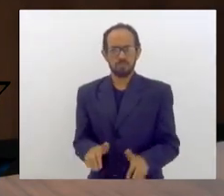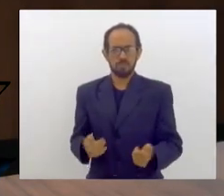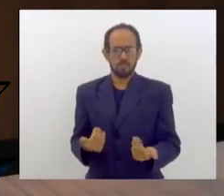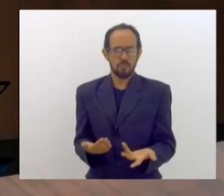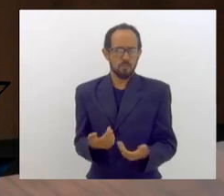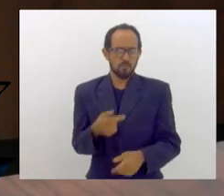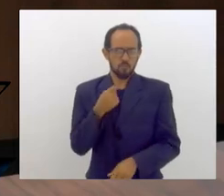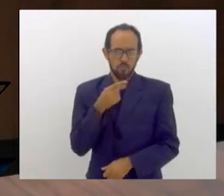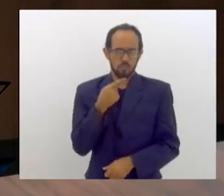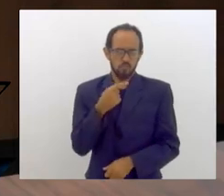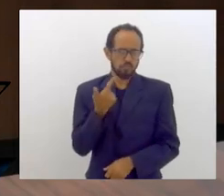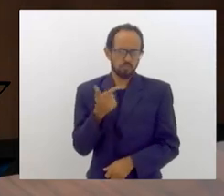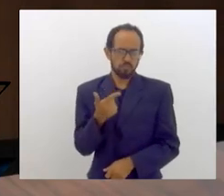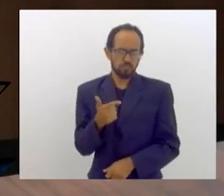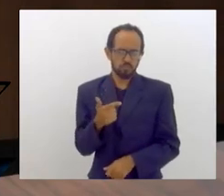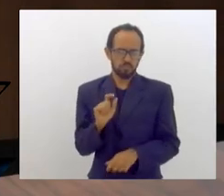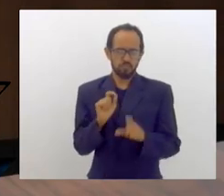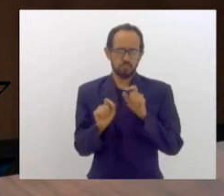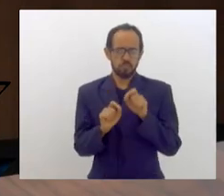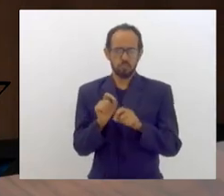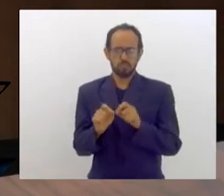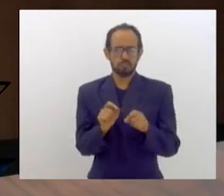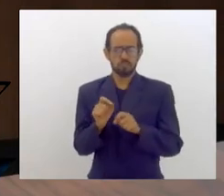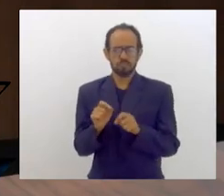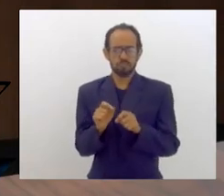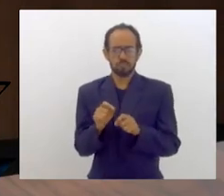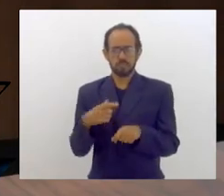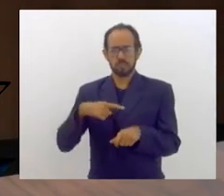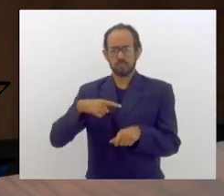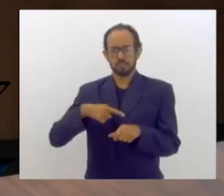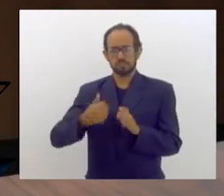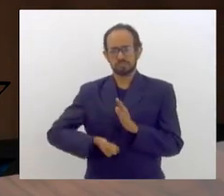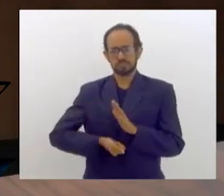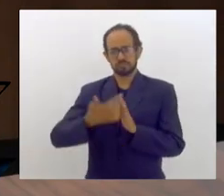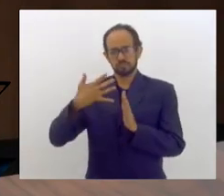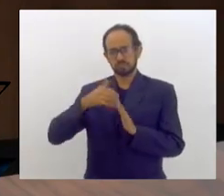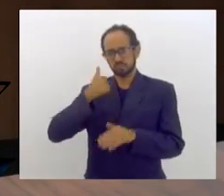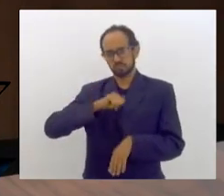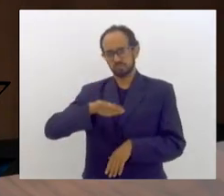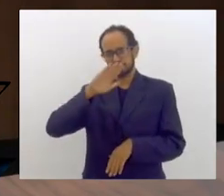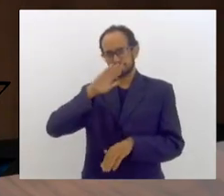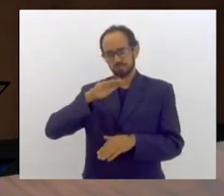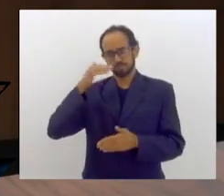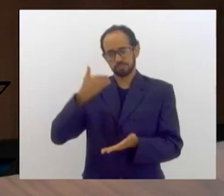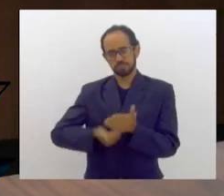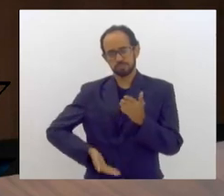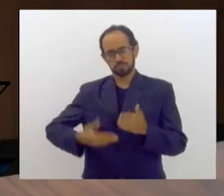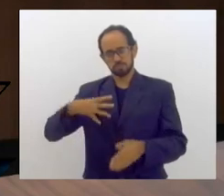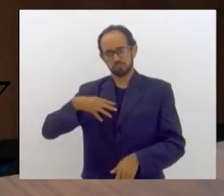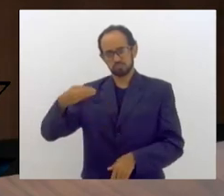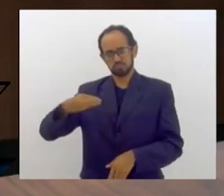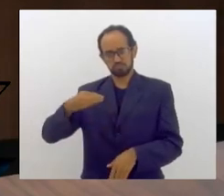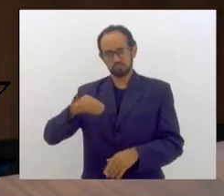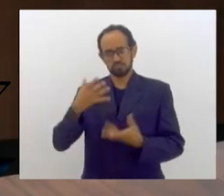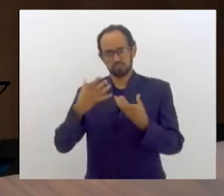dúvida nenhuma, a gente teve aí muitas mães perdendo seus filhos. Recebi agora, deputada Tia